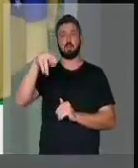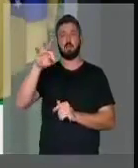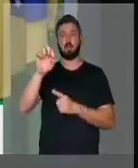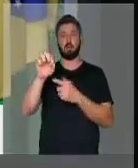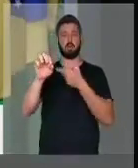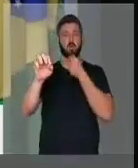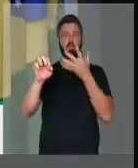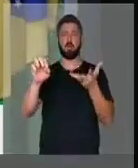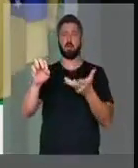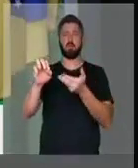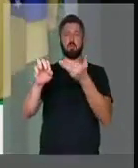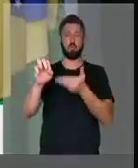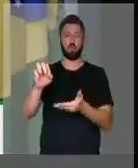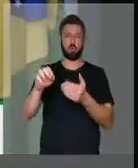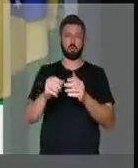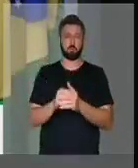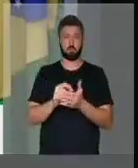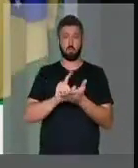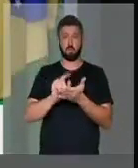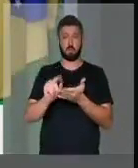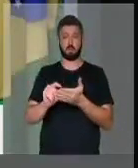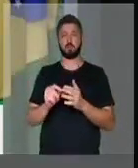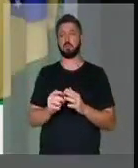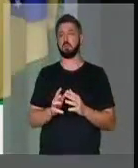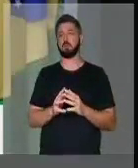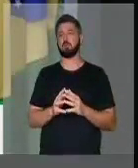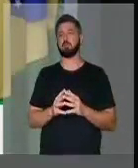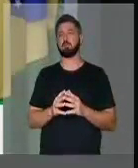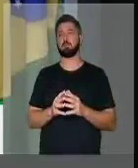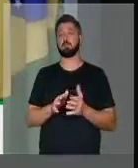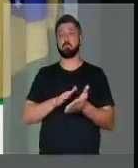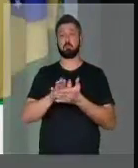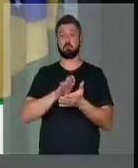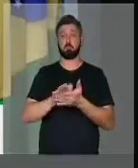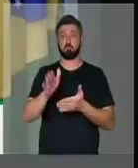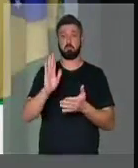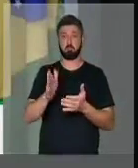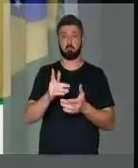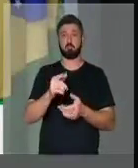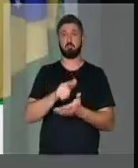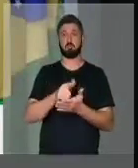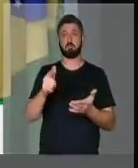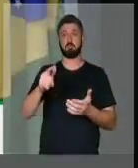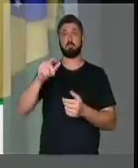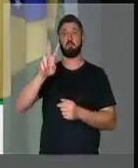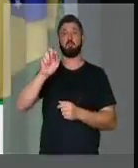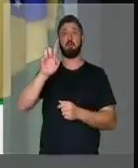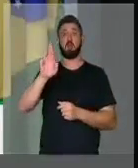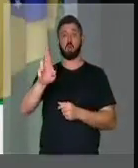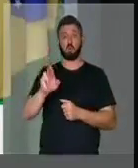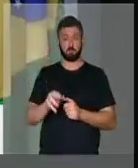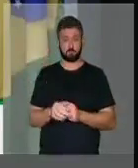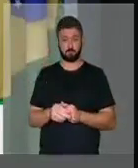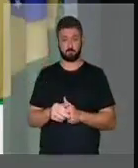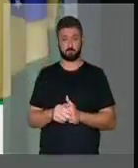Neto, e aqui citar vários, mas um deles, publicado no jornal Valor, em 5 de